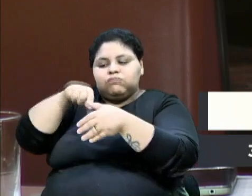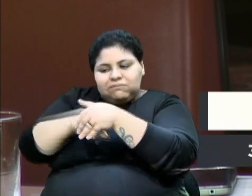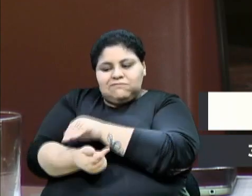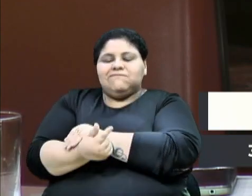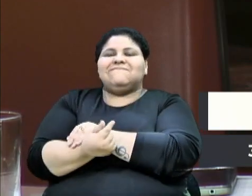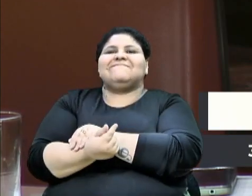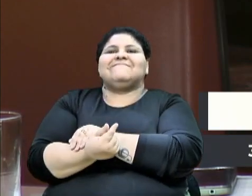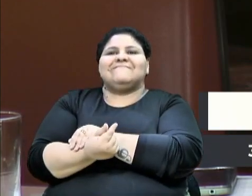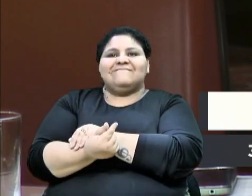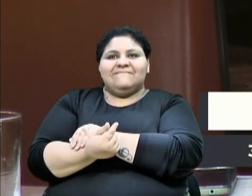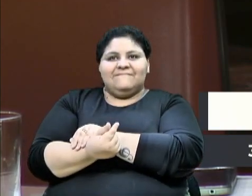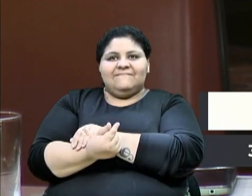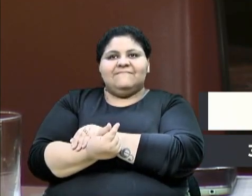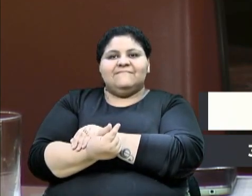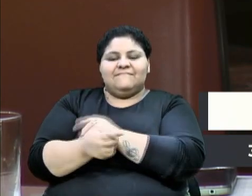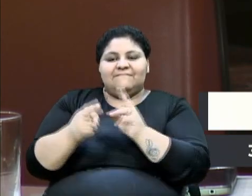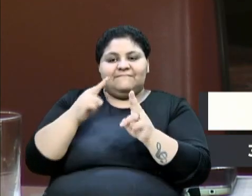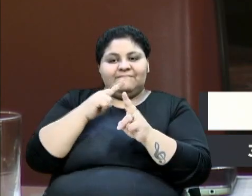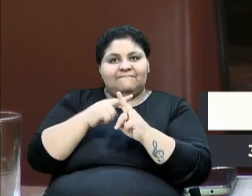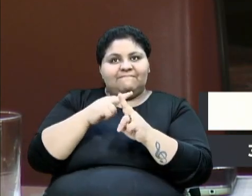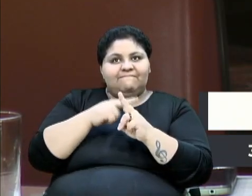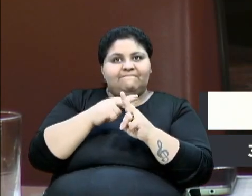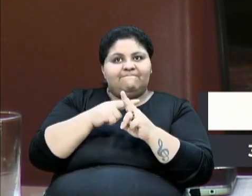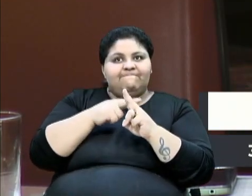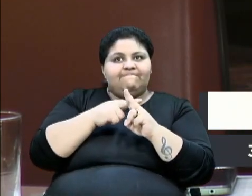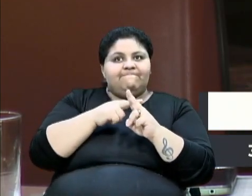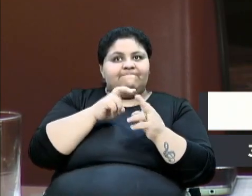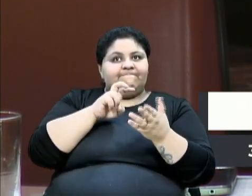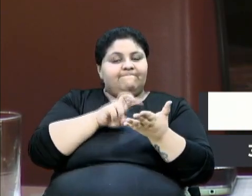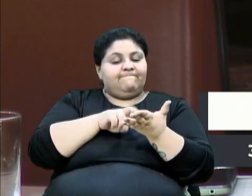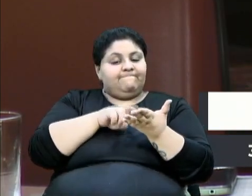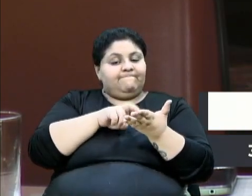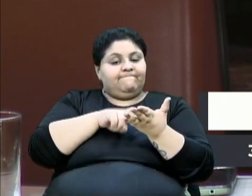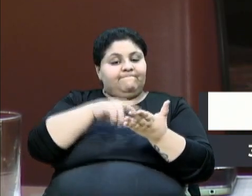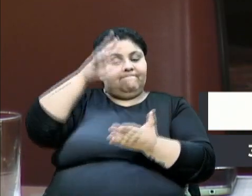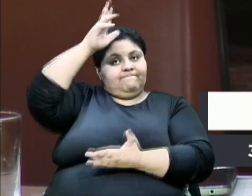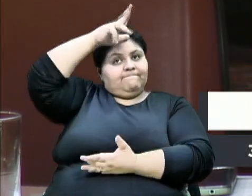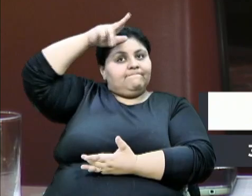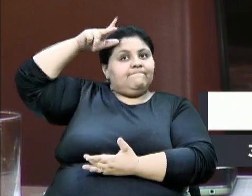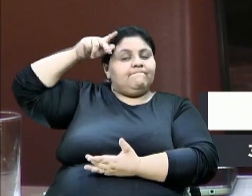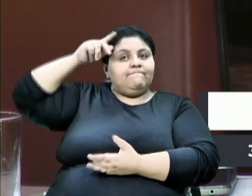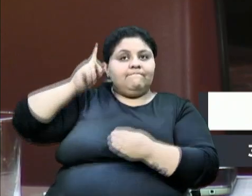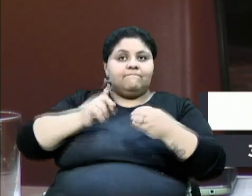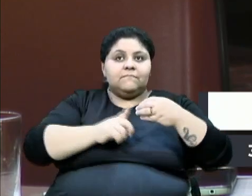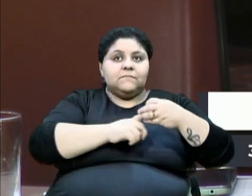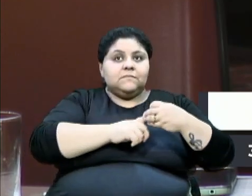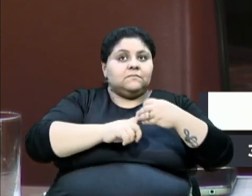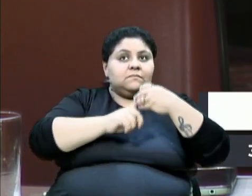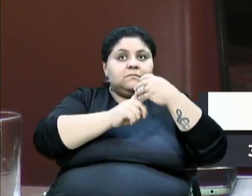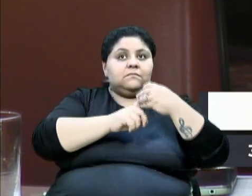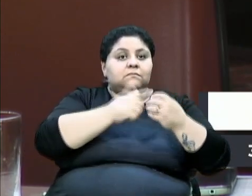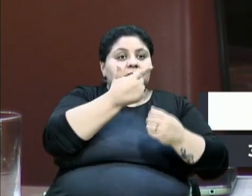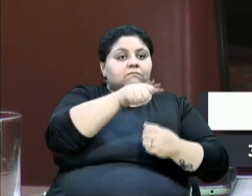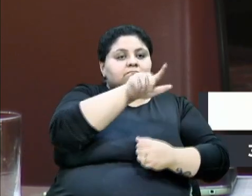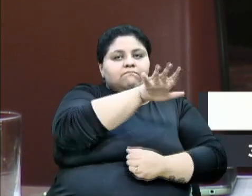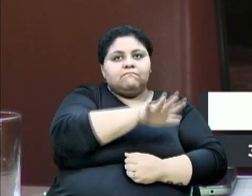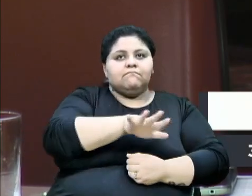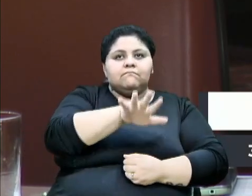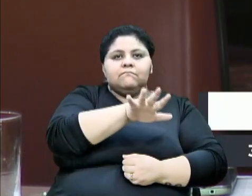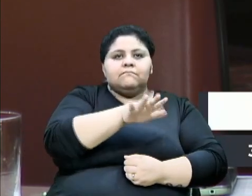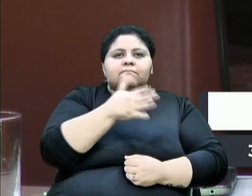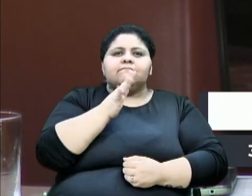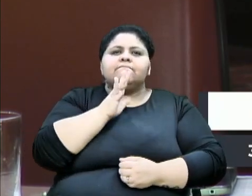poderemos botar no município de Caxias do Sul e principalmente nos nossos distritos. Eu lhe pergunto, sabe que Caxias tem a média de